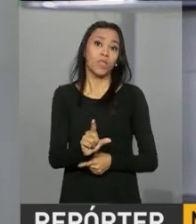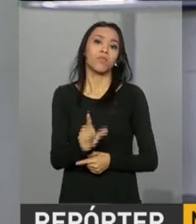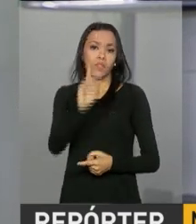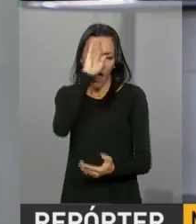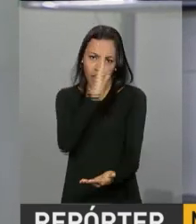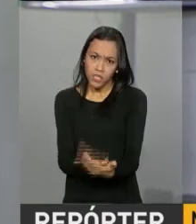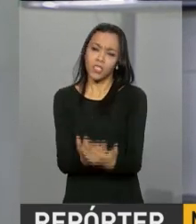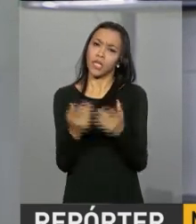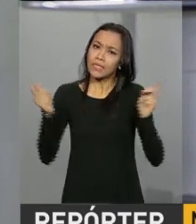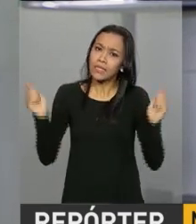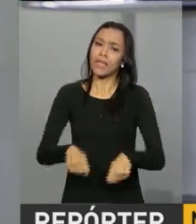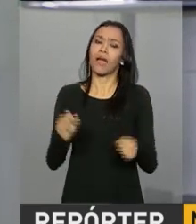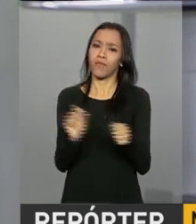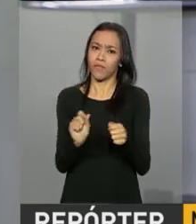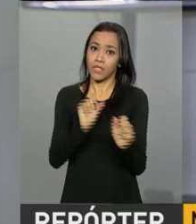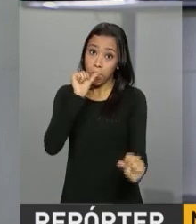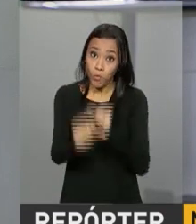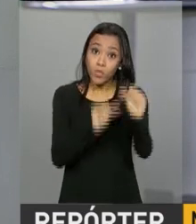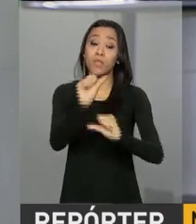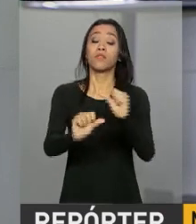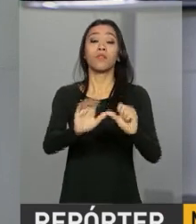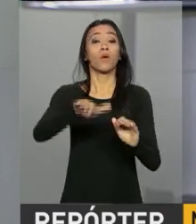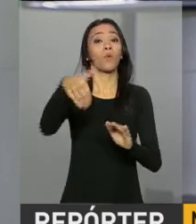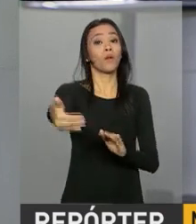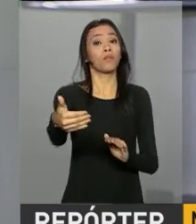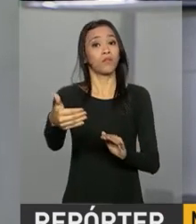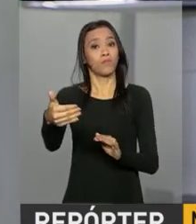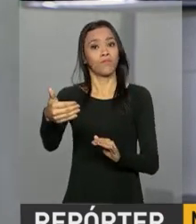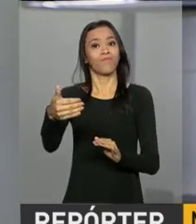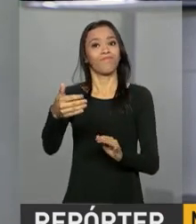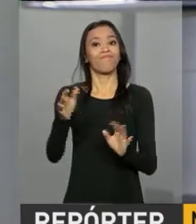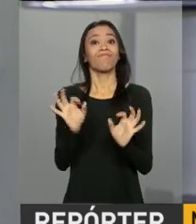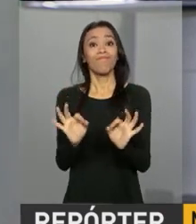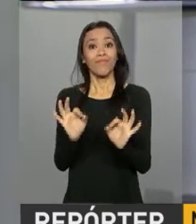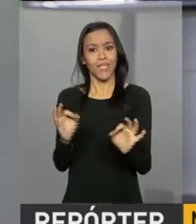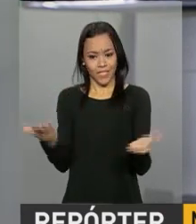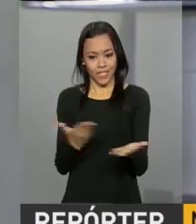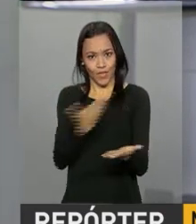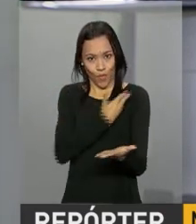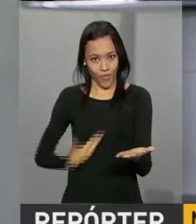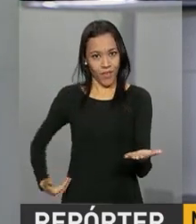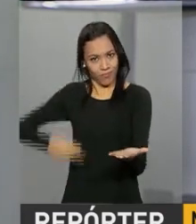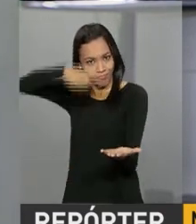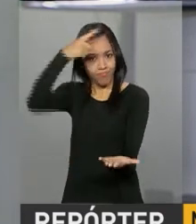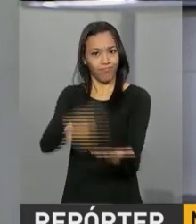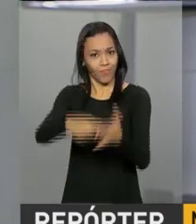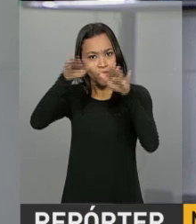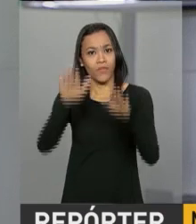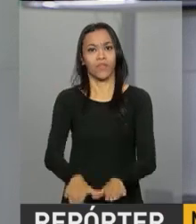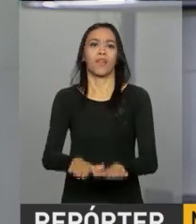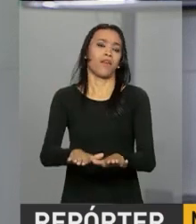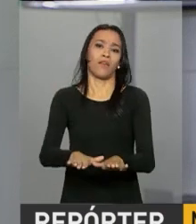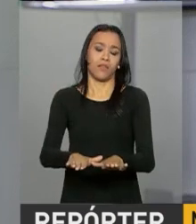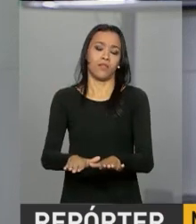acreditar que a gente pode fazer realmente as mudanças no momento que for sacramentado esse atual governo né então aí sim aí